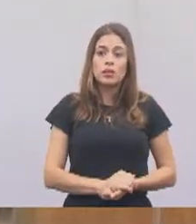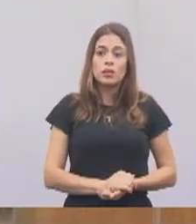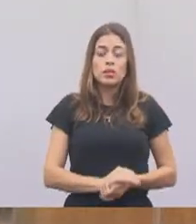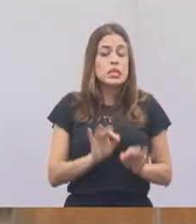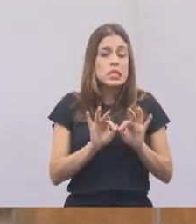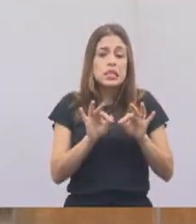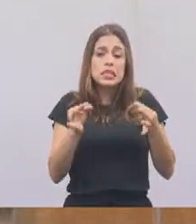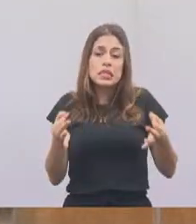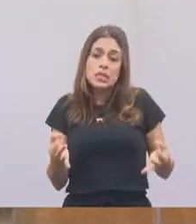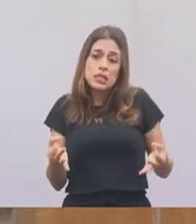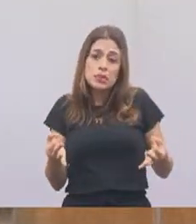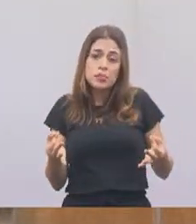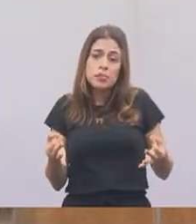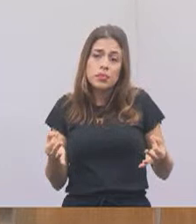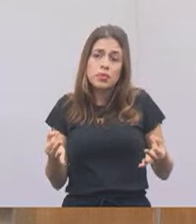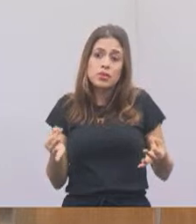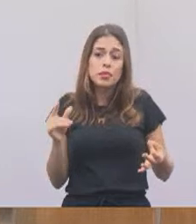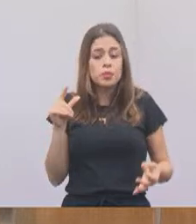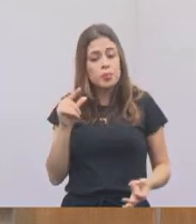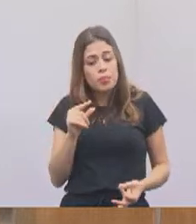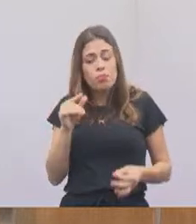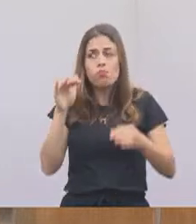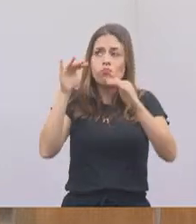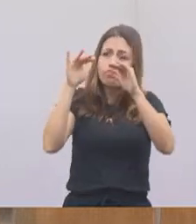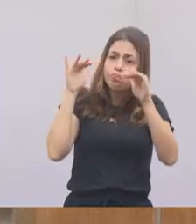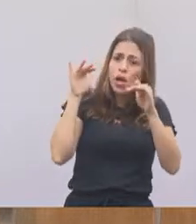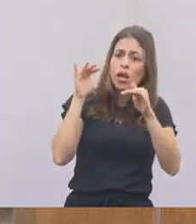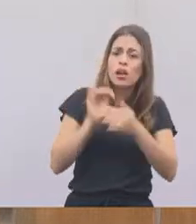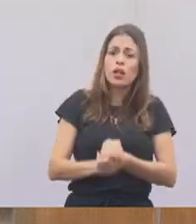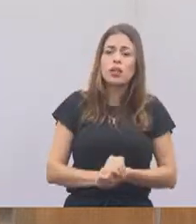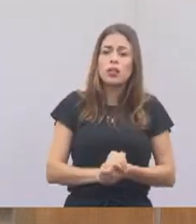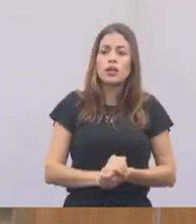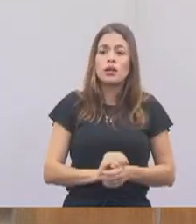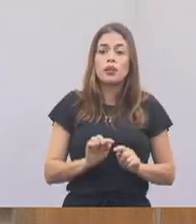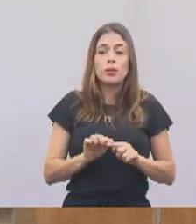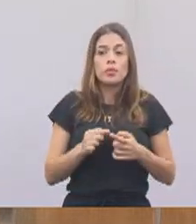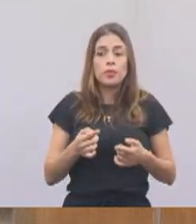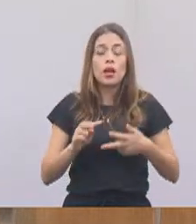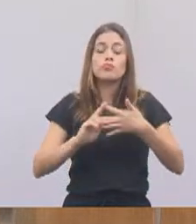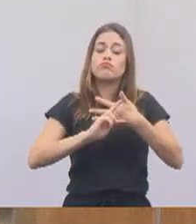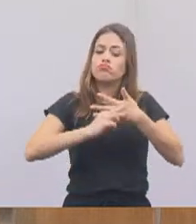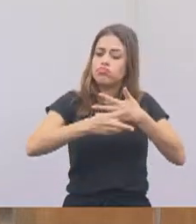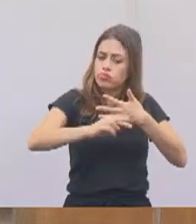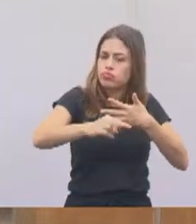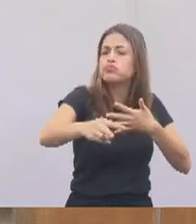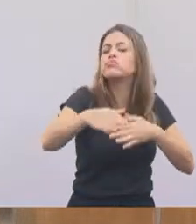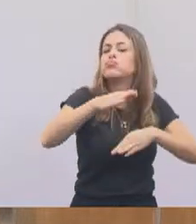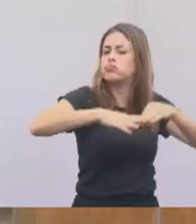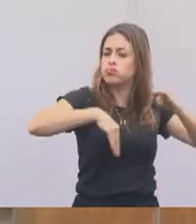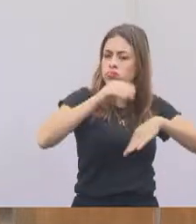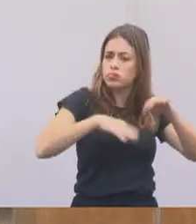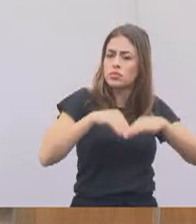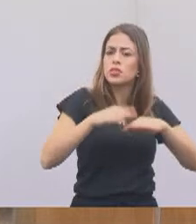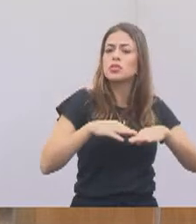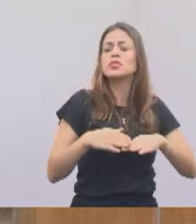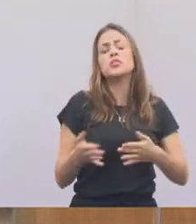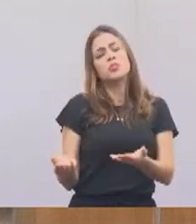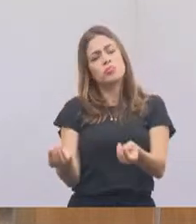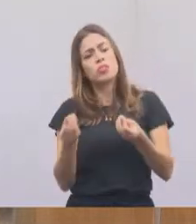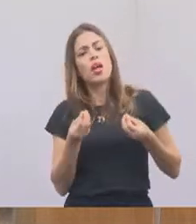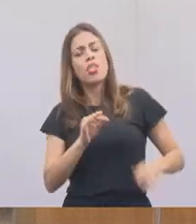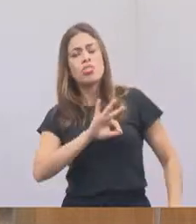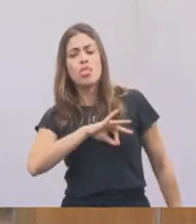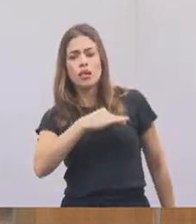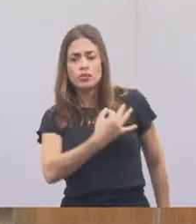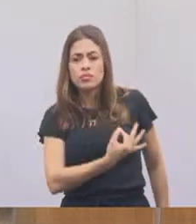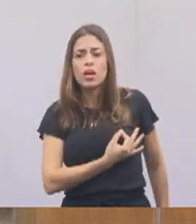muito simples, uma ação muito pequena, mas com grande resultado prático para trazer mais dignidade